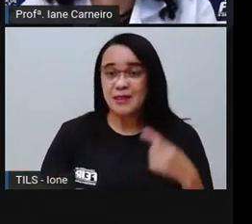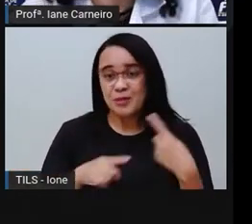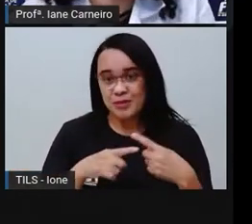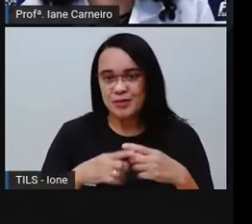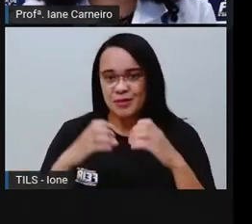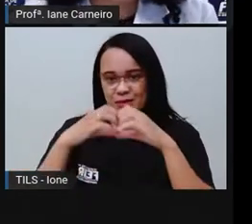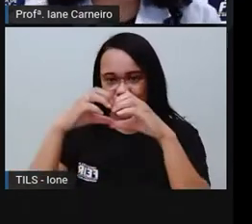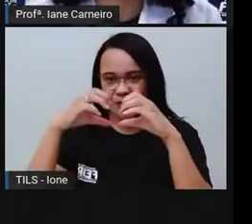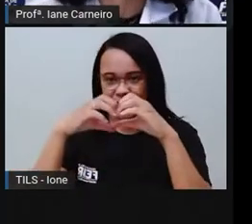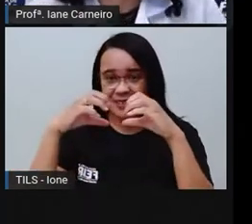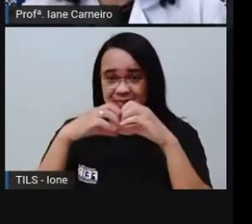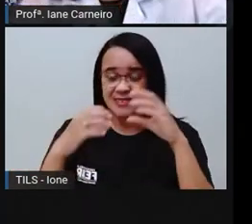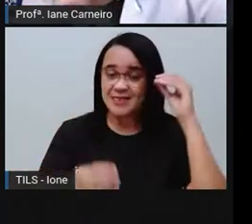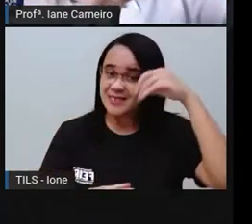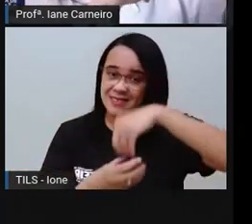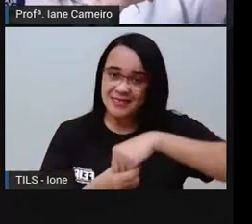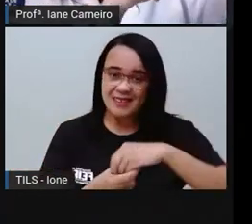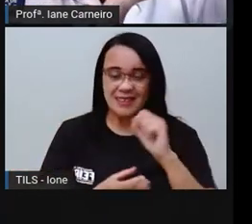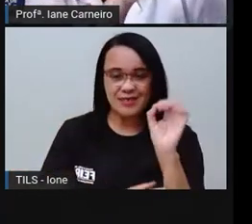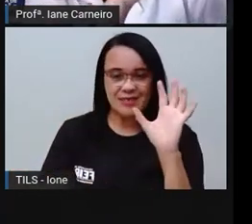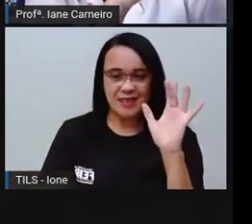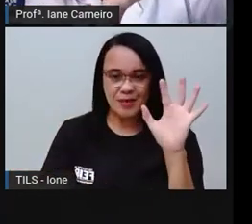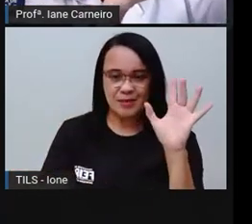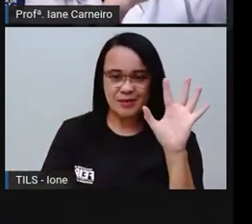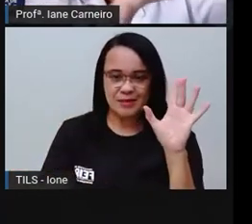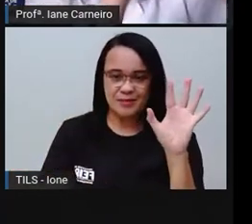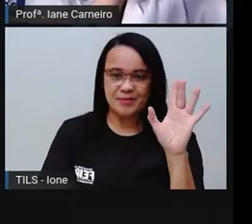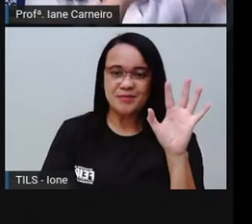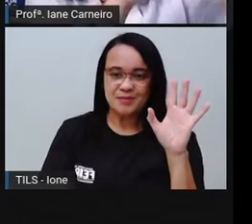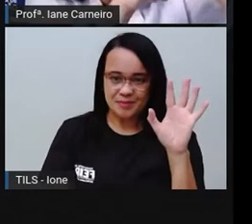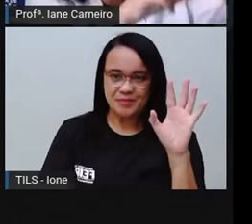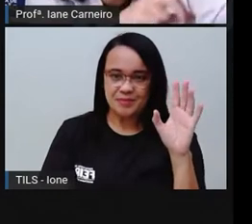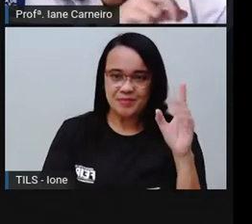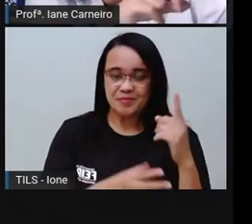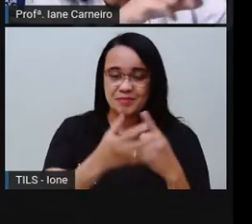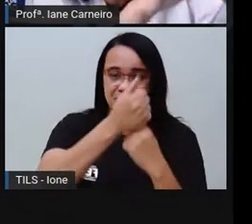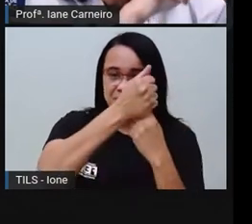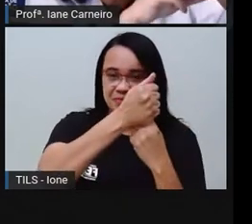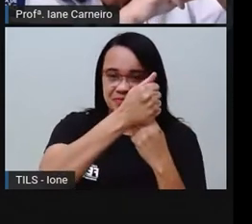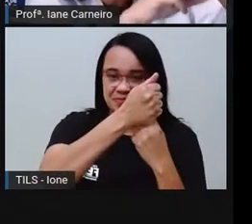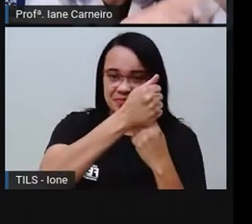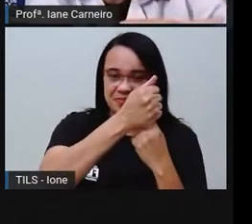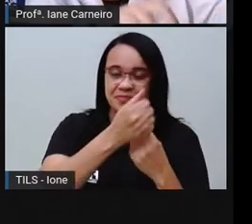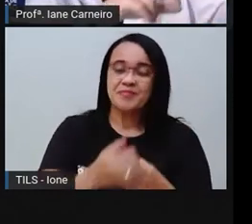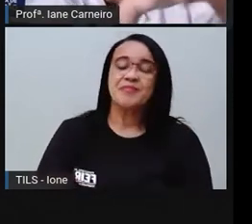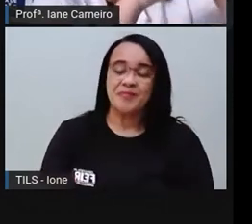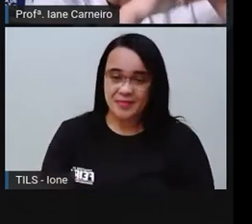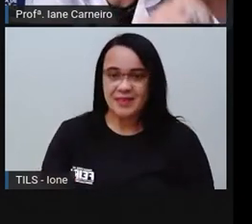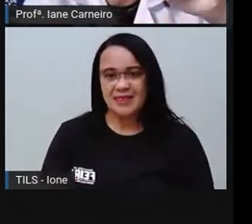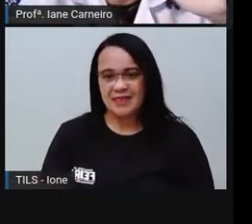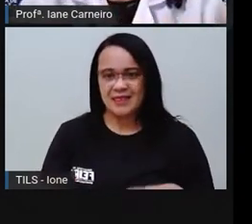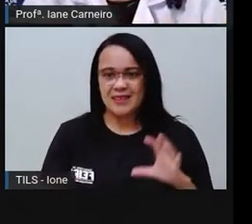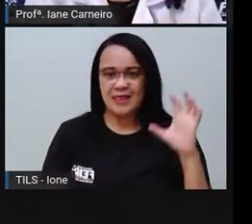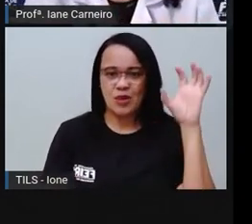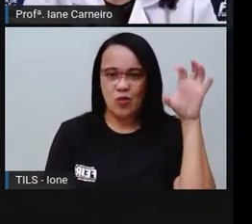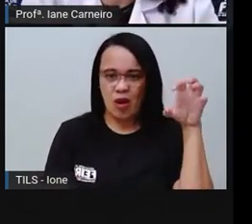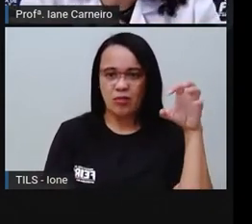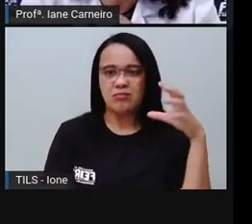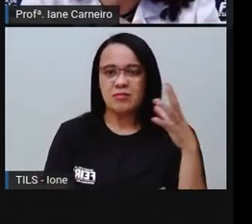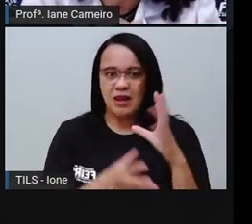coração dentro da mão né que os dedos que vão ficar que consegue entender na hora que fecha o abacaxi né que a maior festa